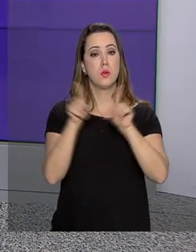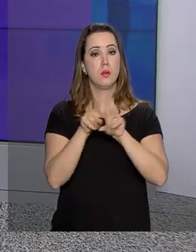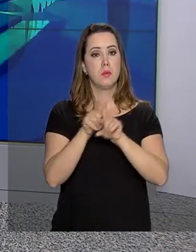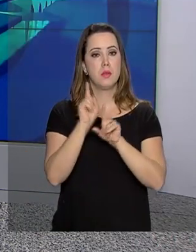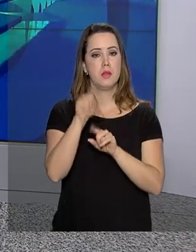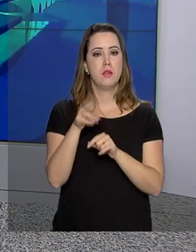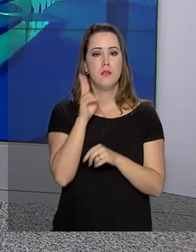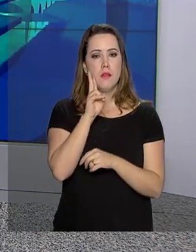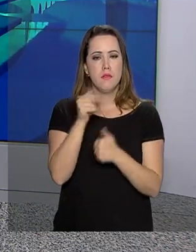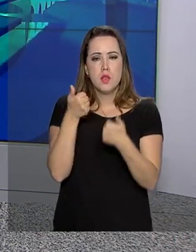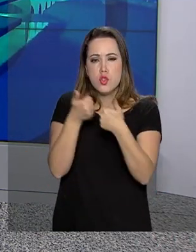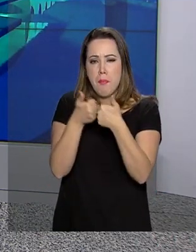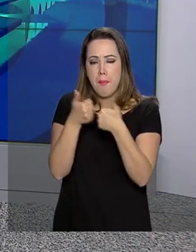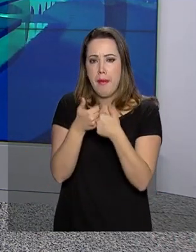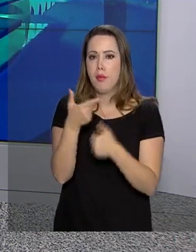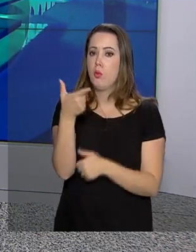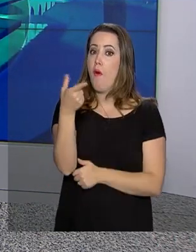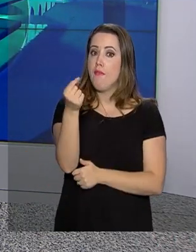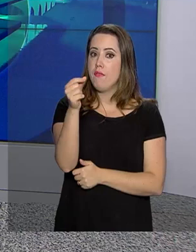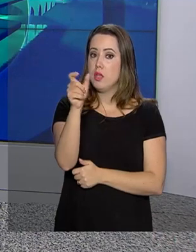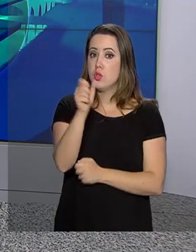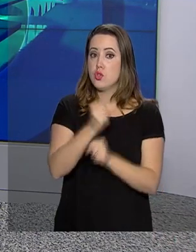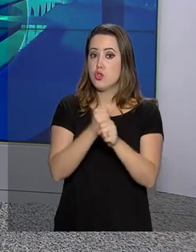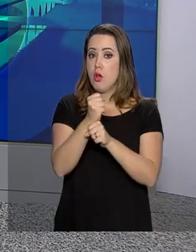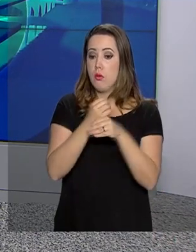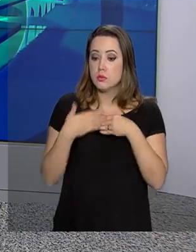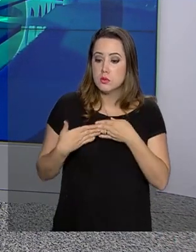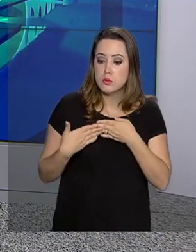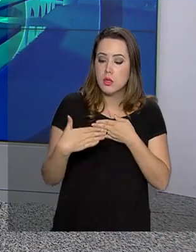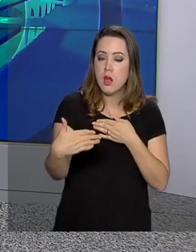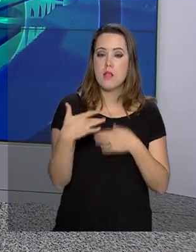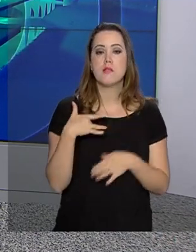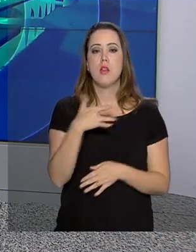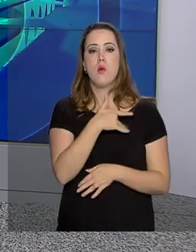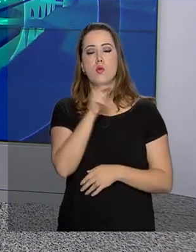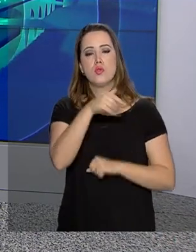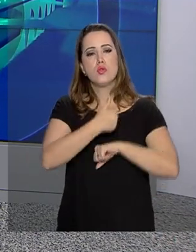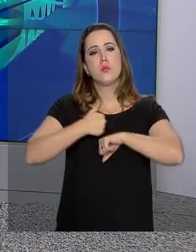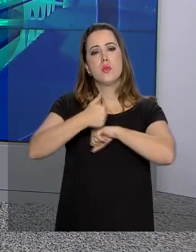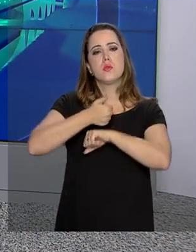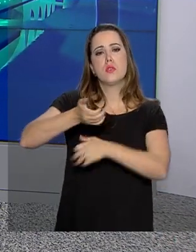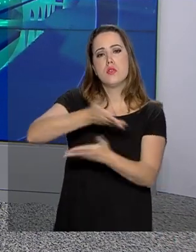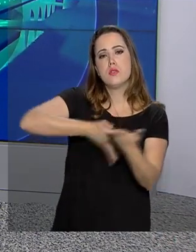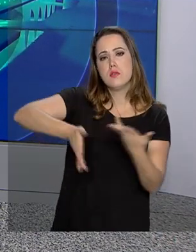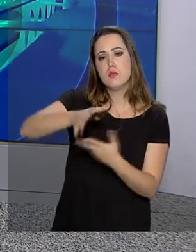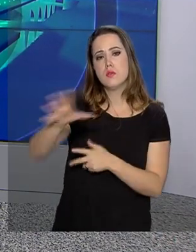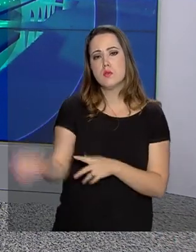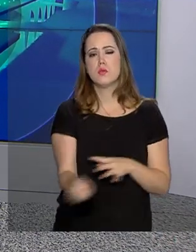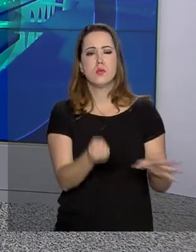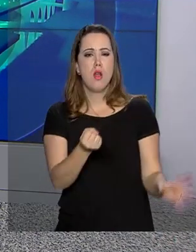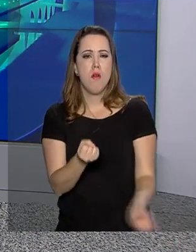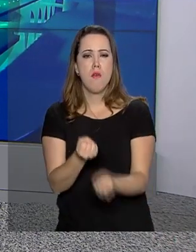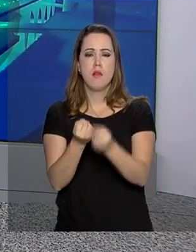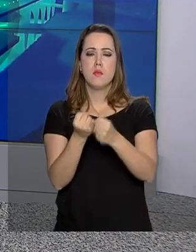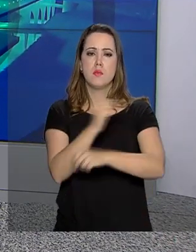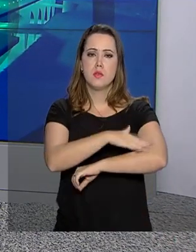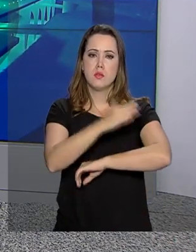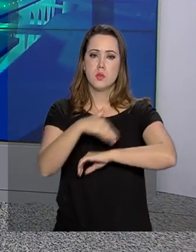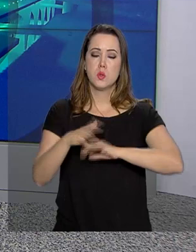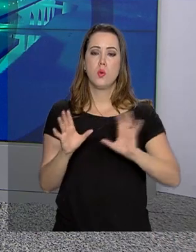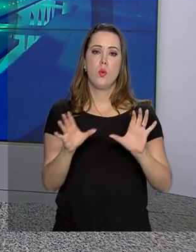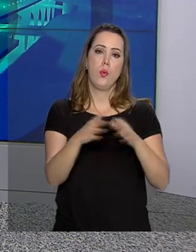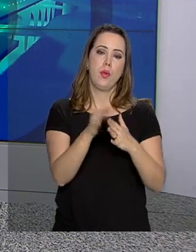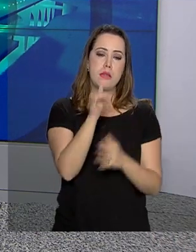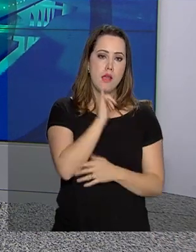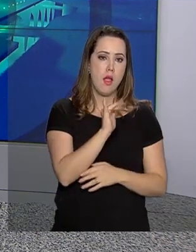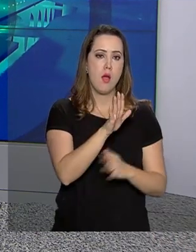acompanhar por 20 anos o estado de saúde de profissionais envolvidos no resgate entre eles militares do